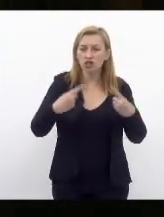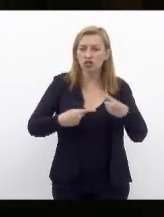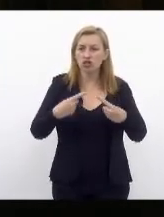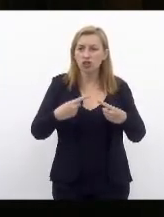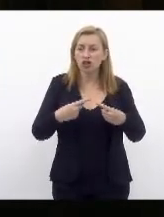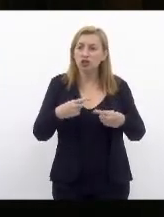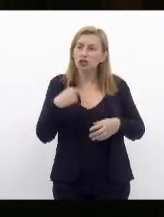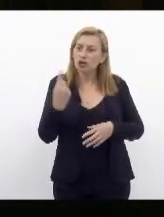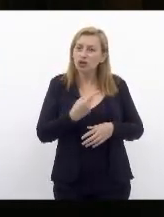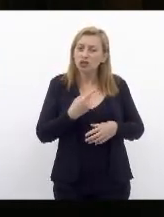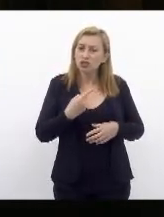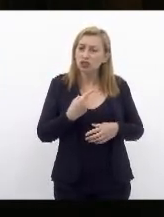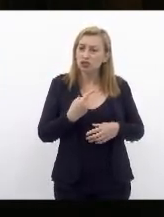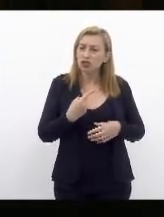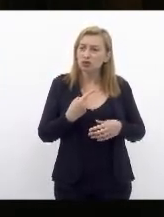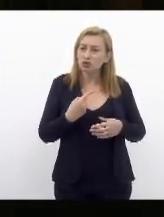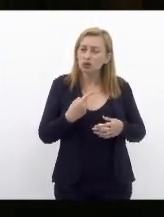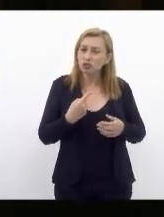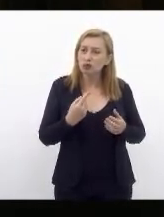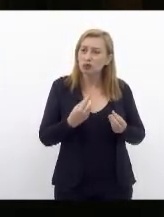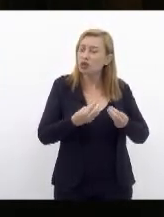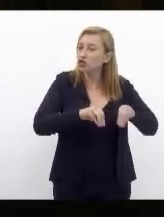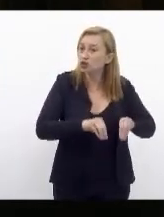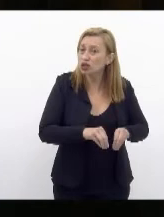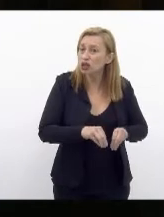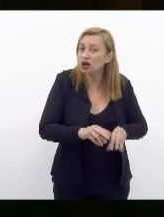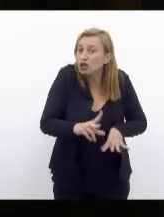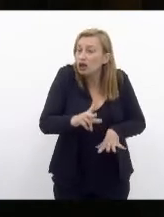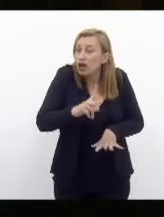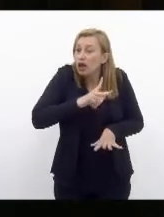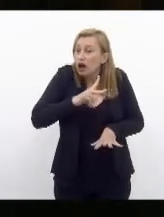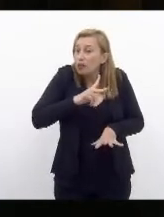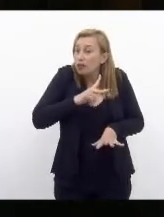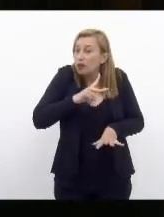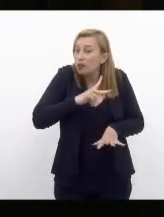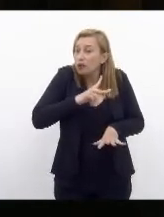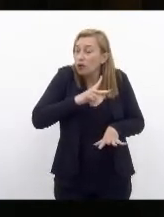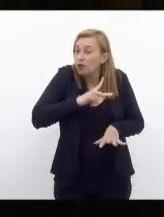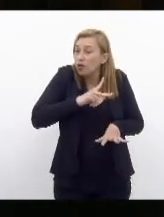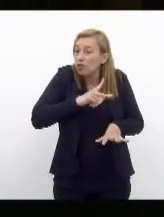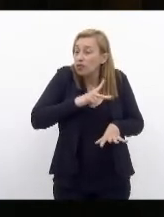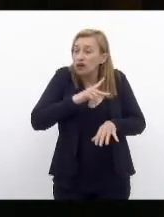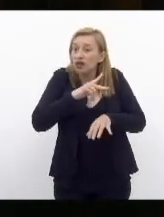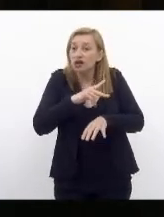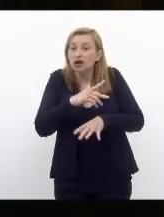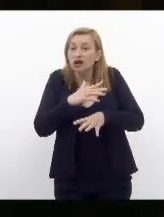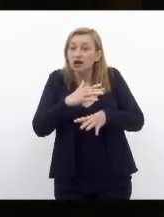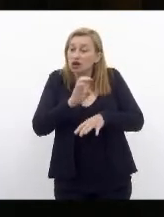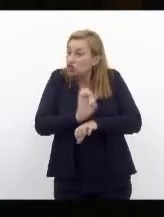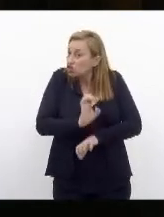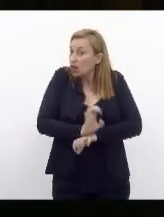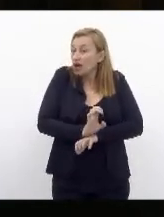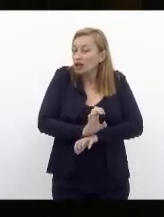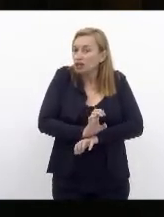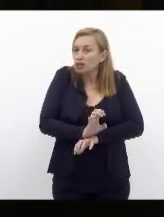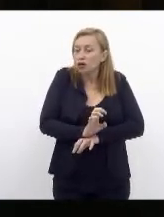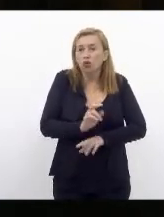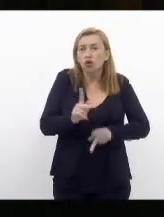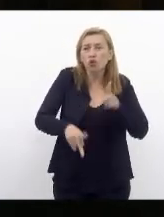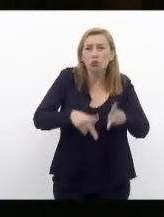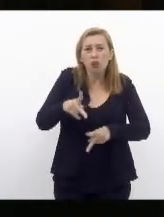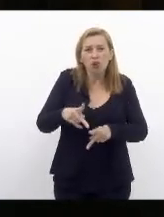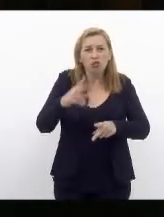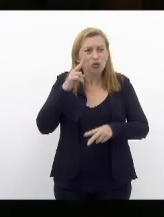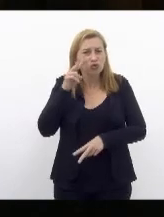no próprio pé. O cidadão, ele nos enxerga, de um modo geral, com uma imagem muito